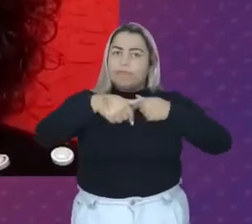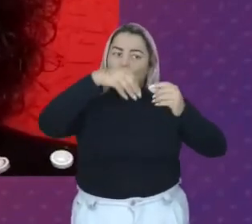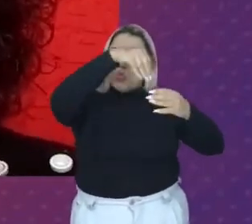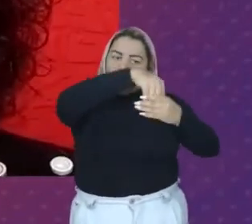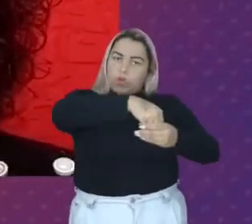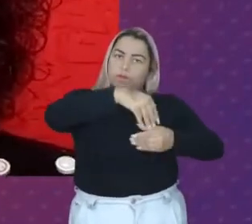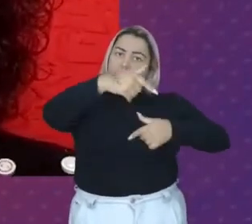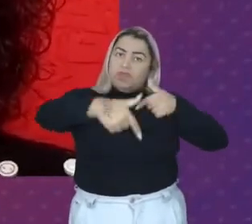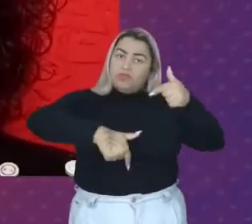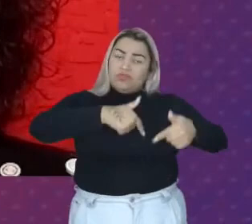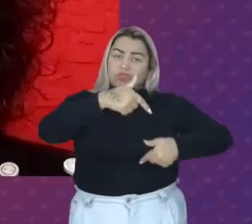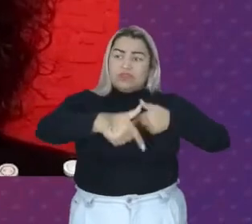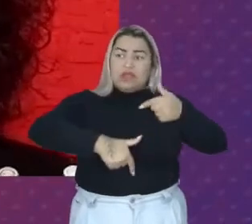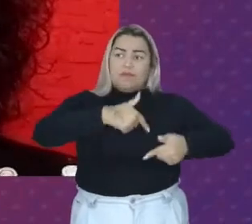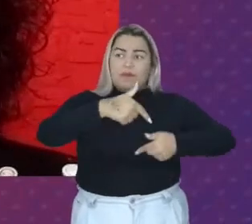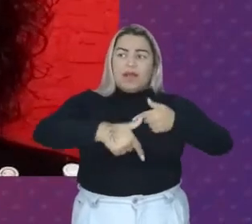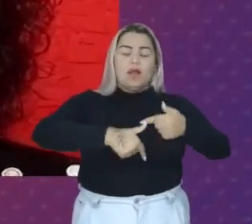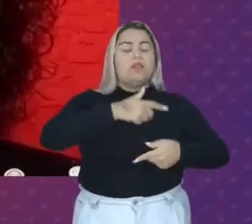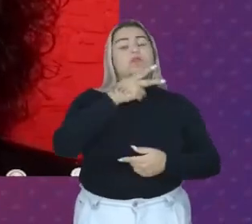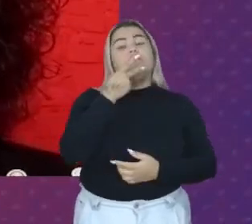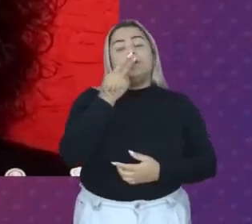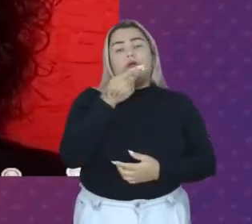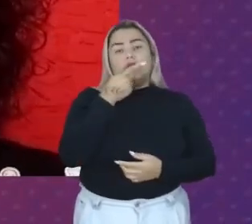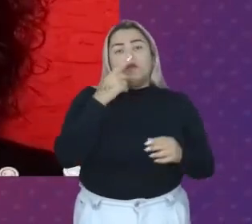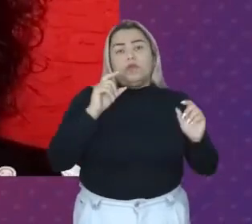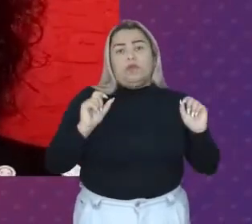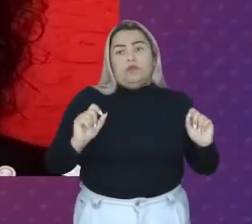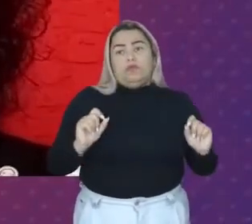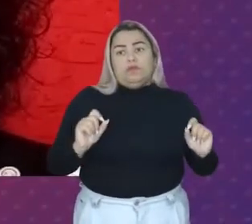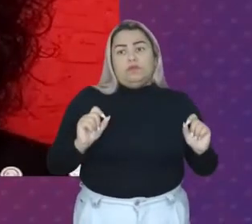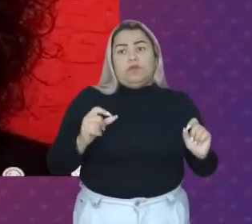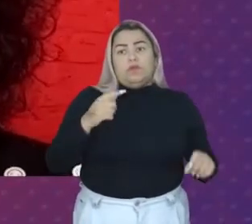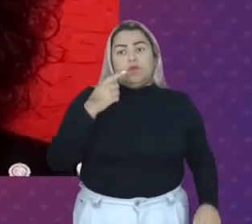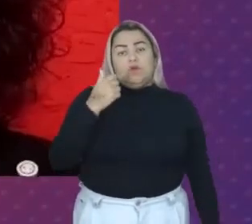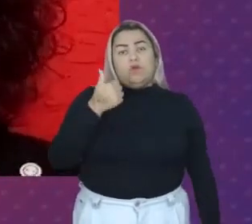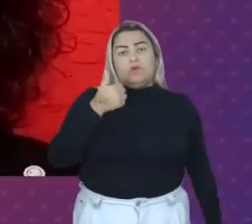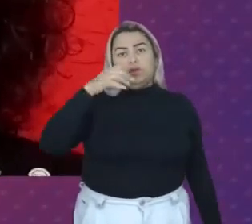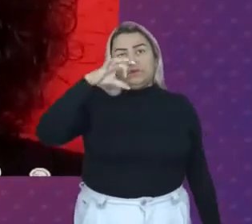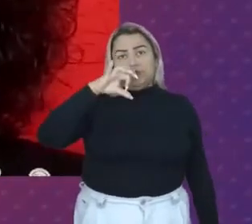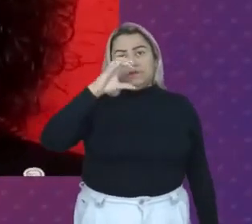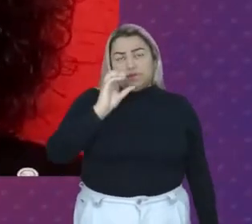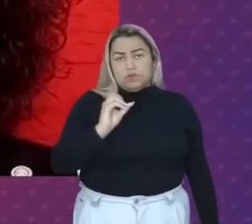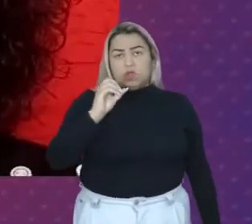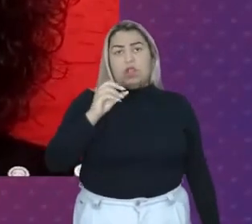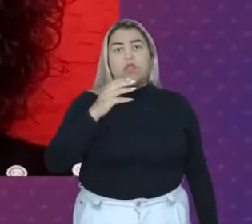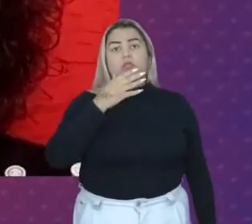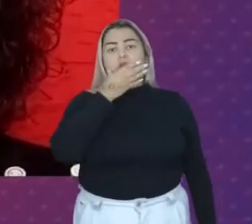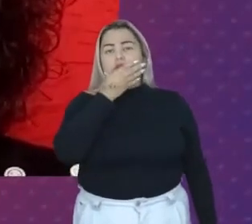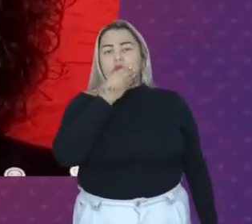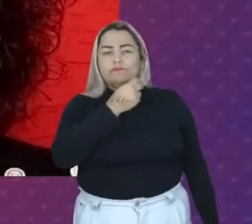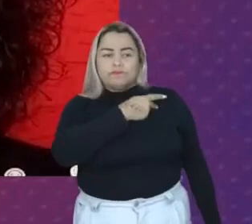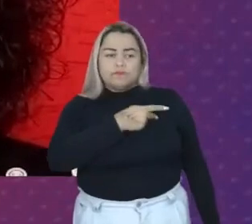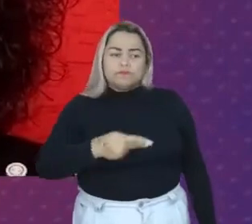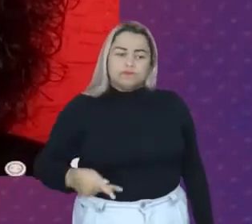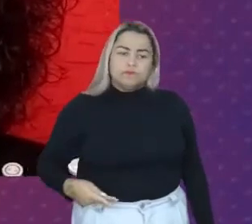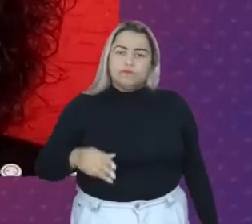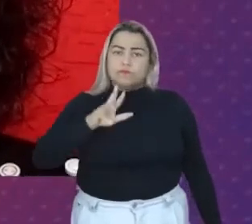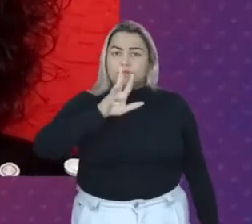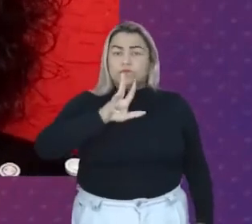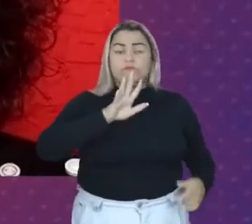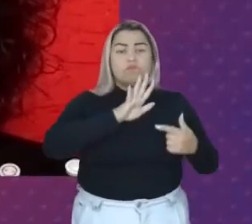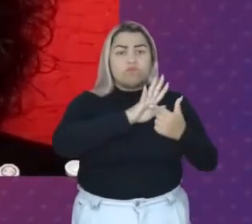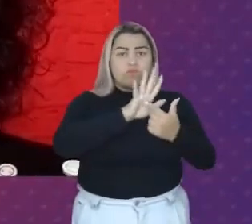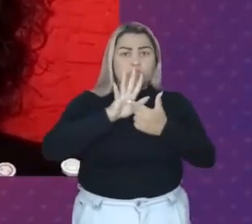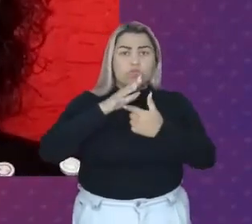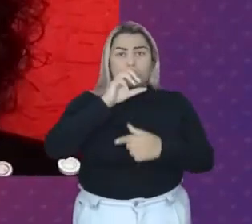de trabalho, dizer para vocês que essa Convenção 90, que o presidente Lula apresentou agora no dia